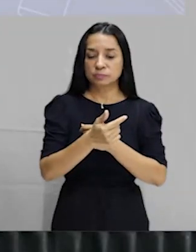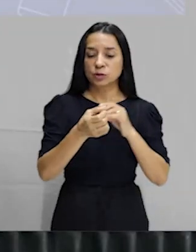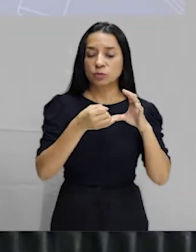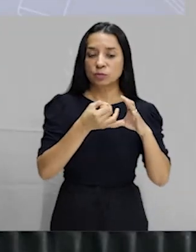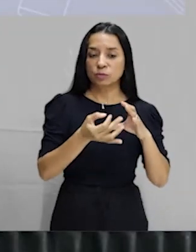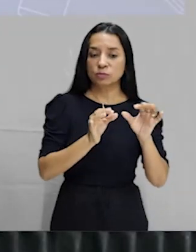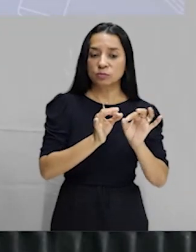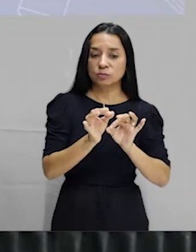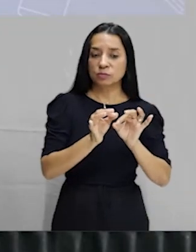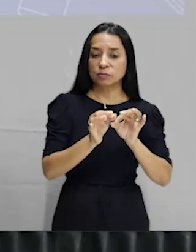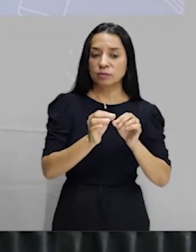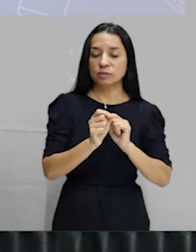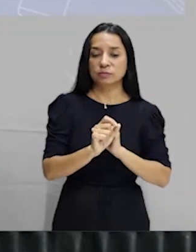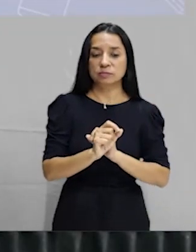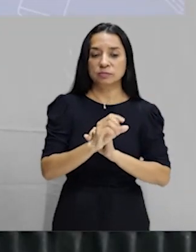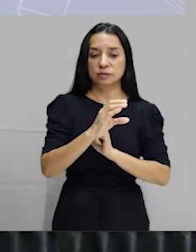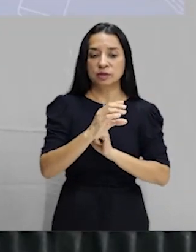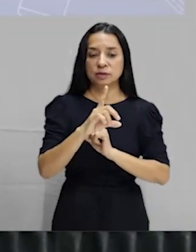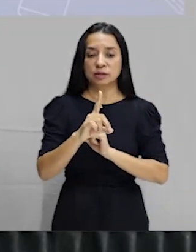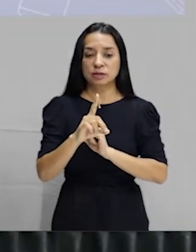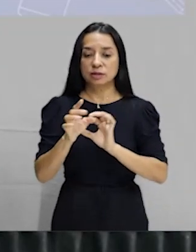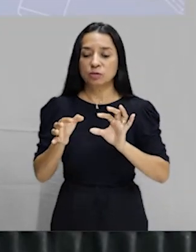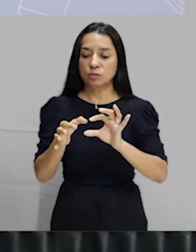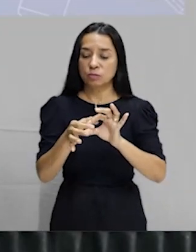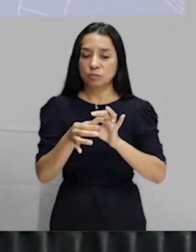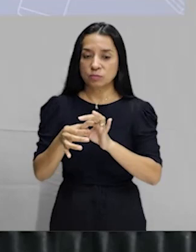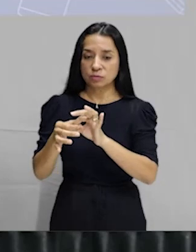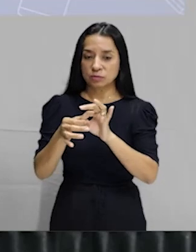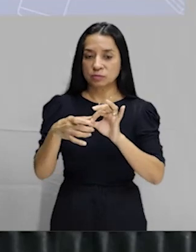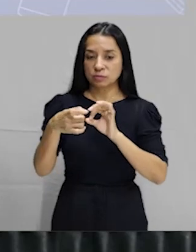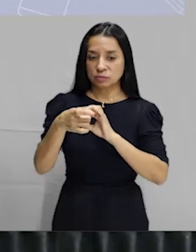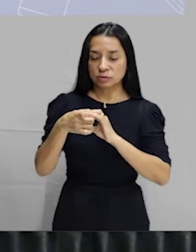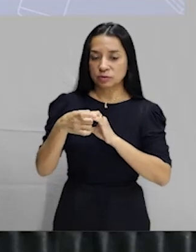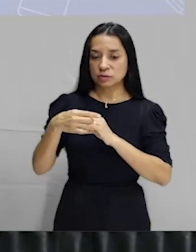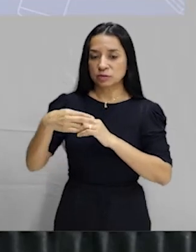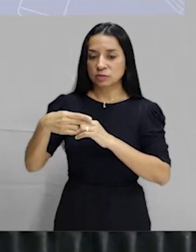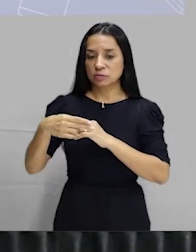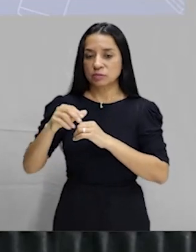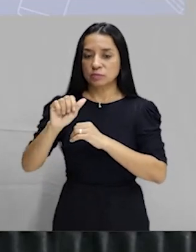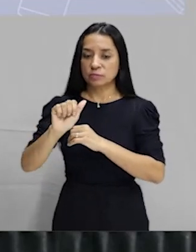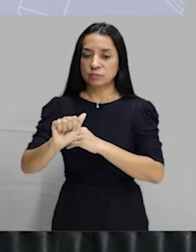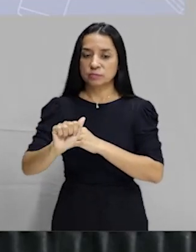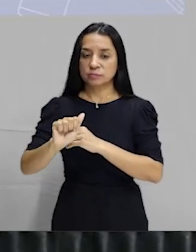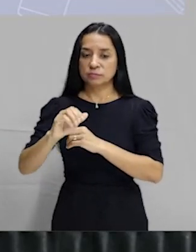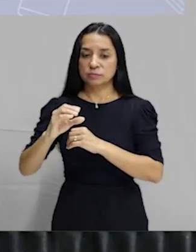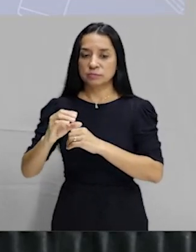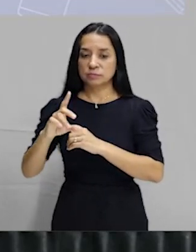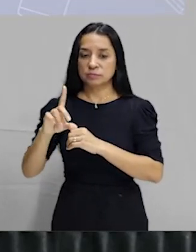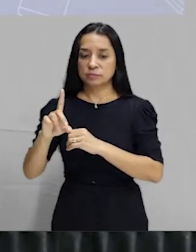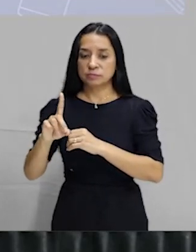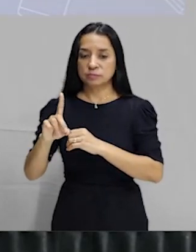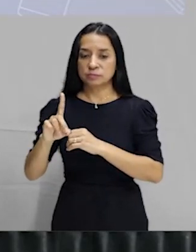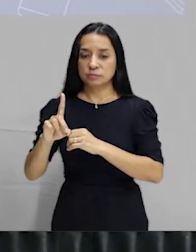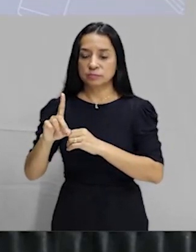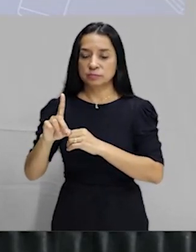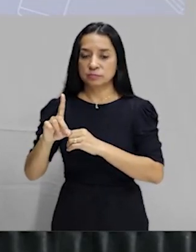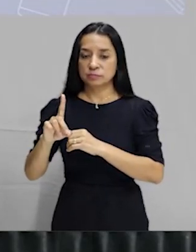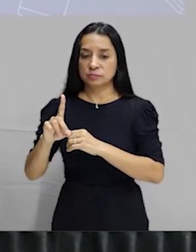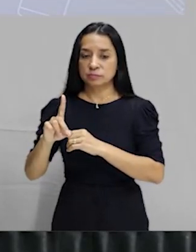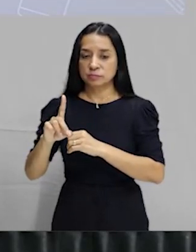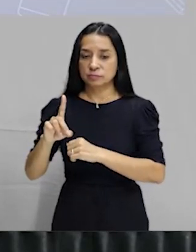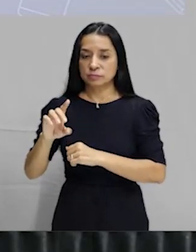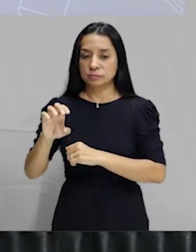pelos elementos CD, união com o conjunto X, dá o conjunto formado pelos